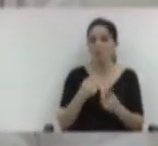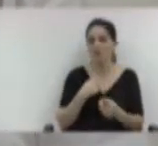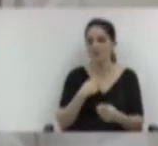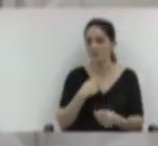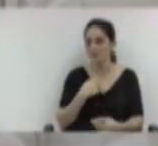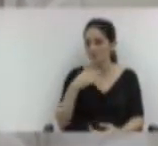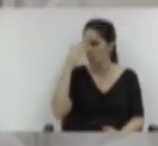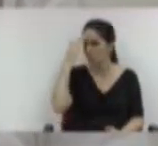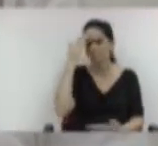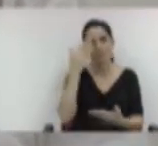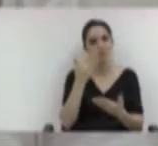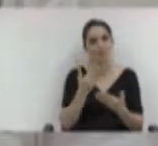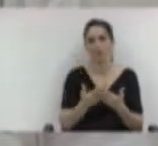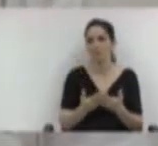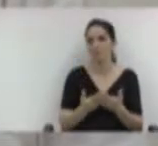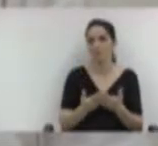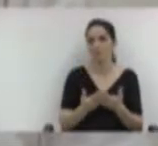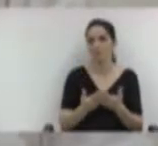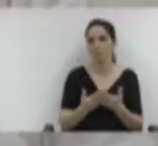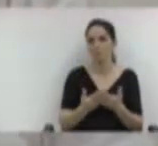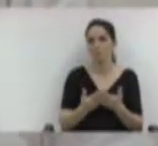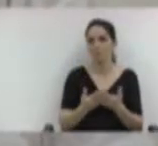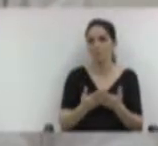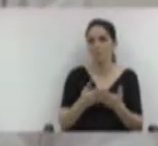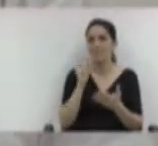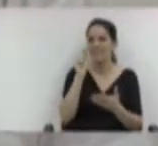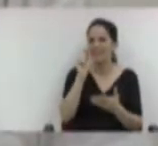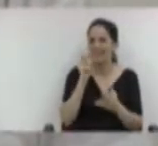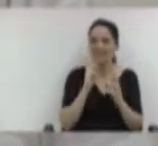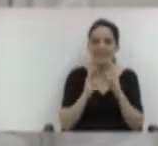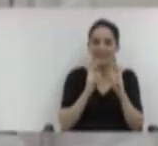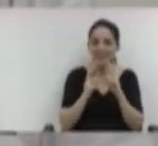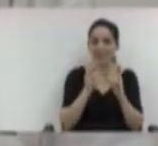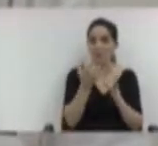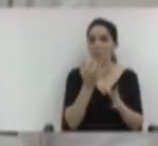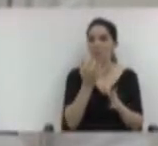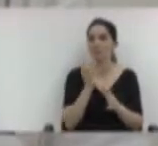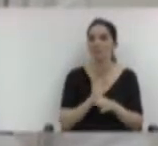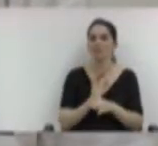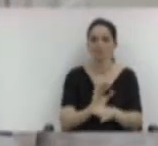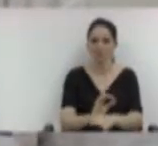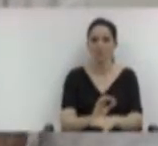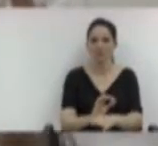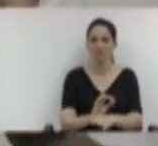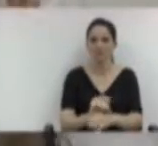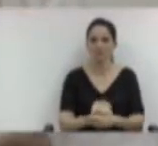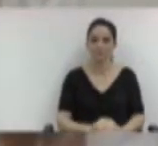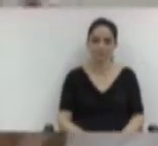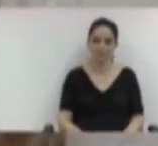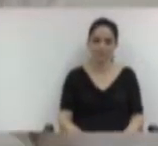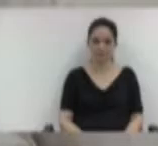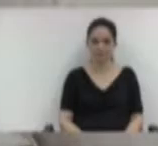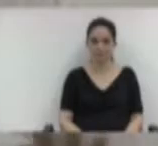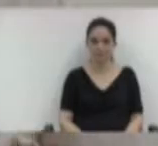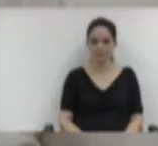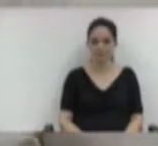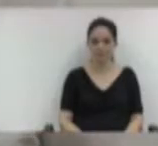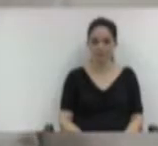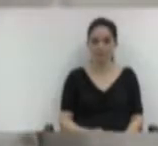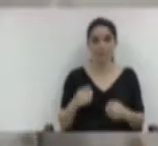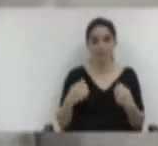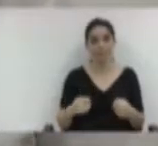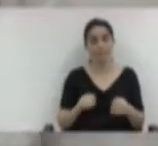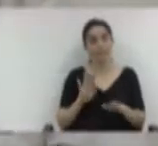eu duvido que quer ajudar a cidade sua. E aí eu duvido mesmo, e eu posso falar o porquê, sabe? Então, gente, vamos tomar um